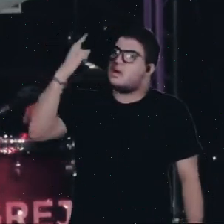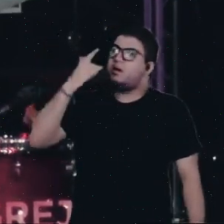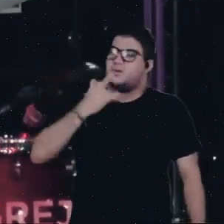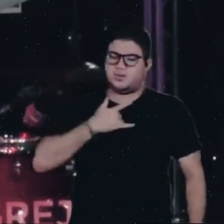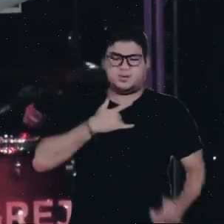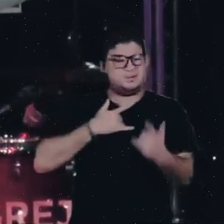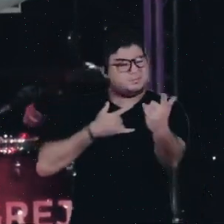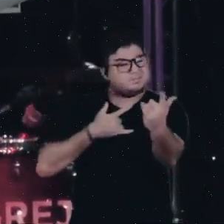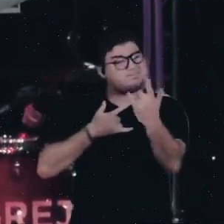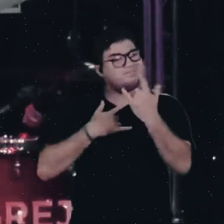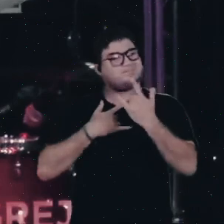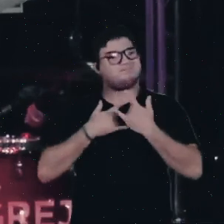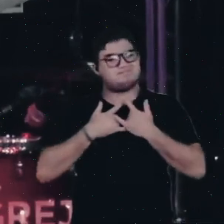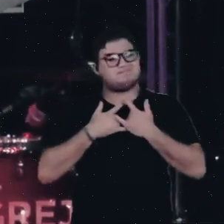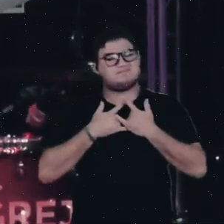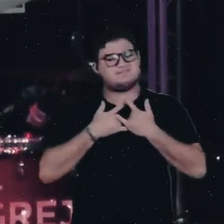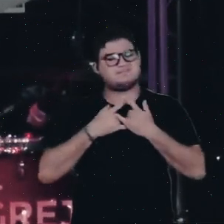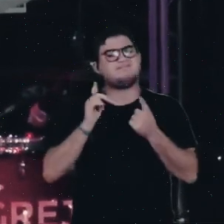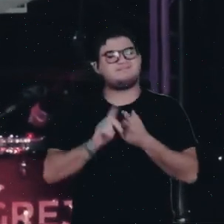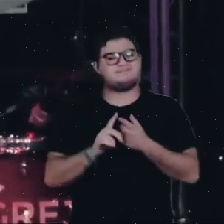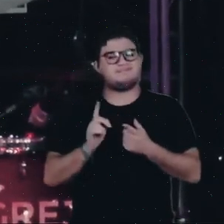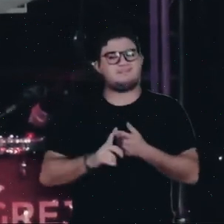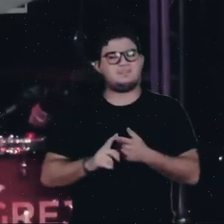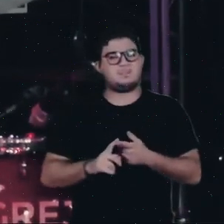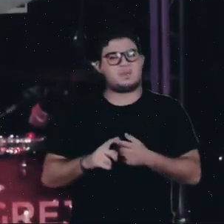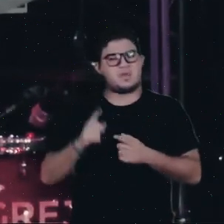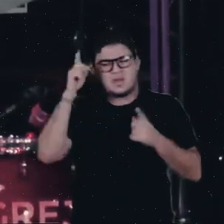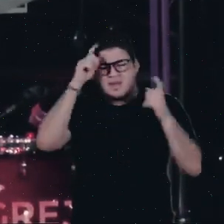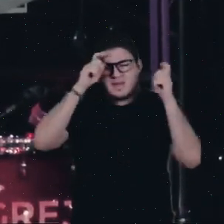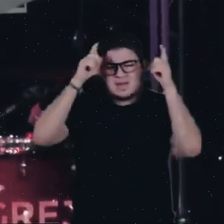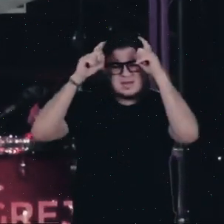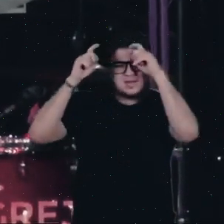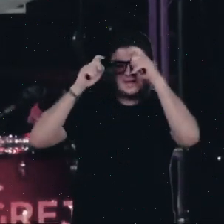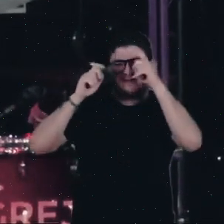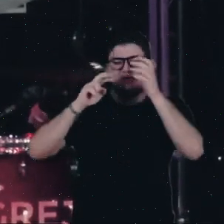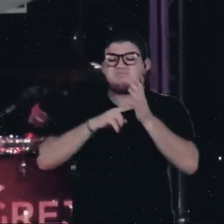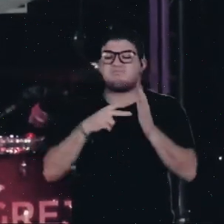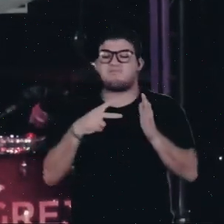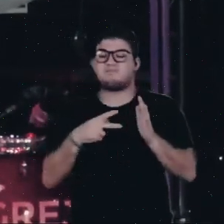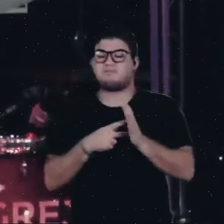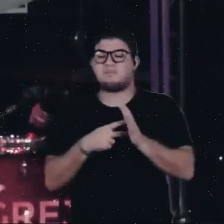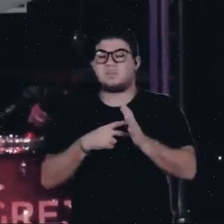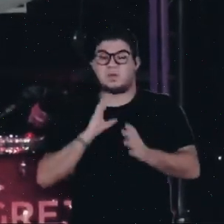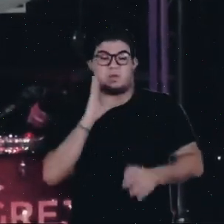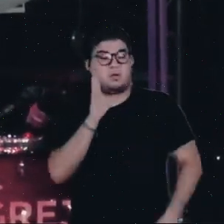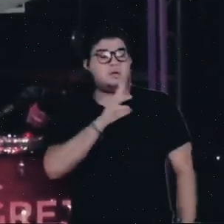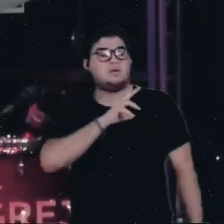amado. Eu sei que é muito difícil a gente definir o amor. Muito difícil.